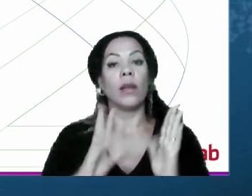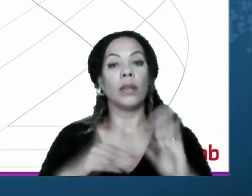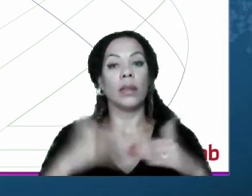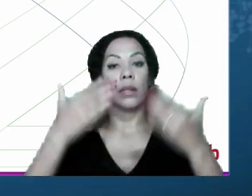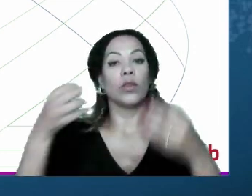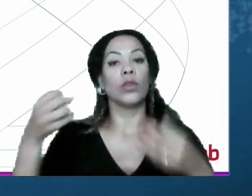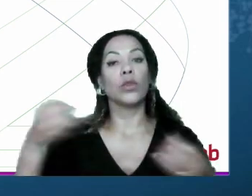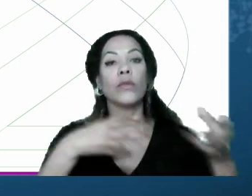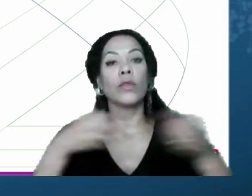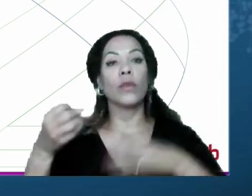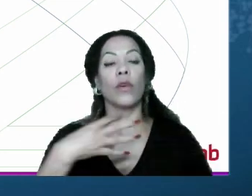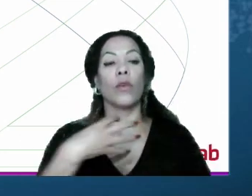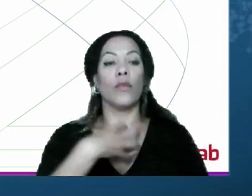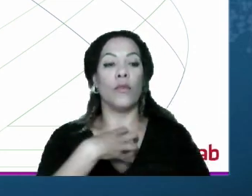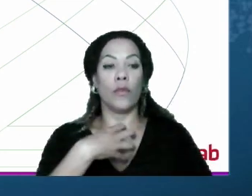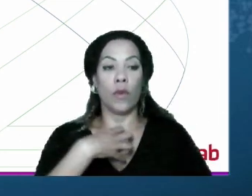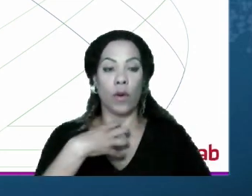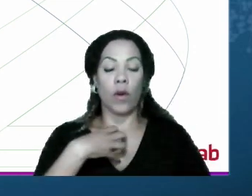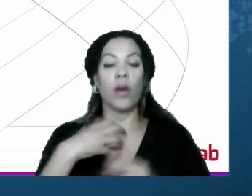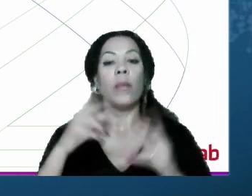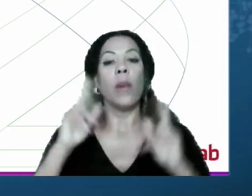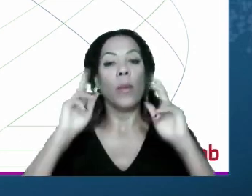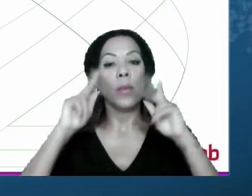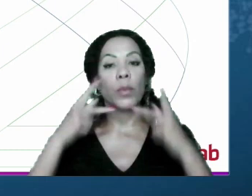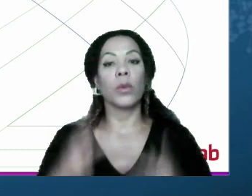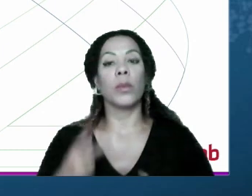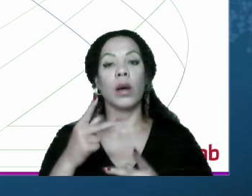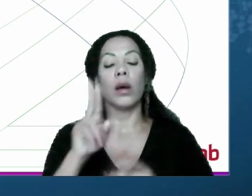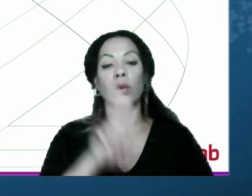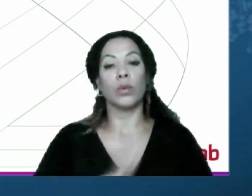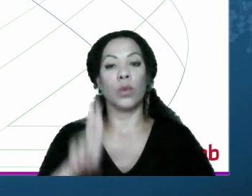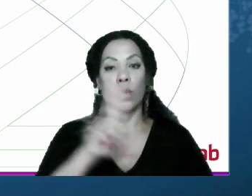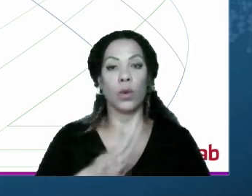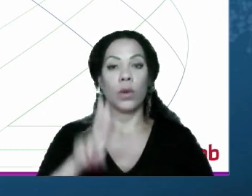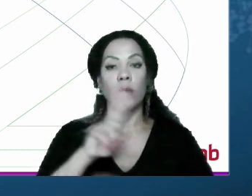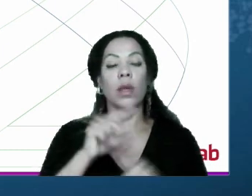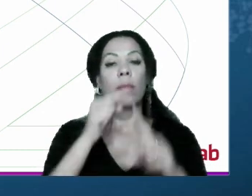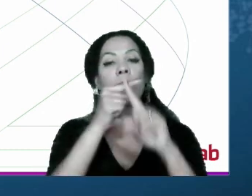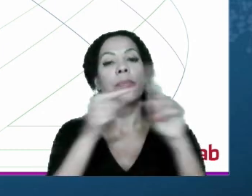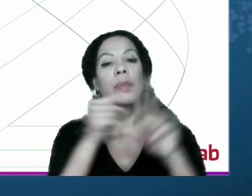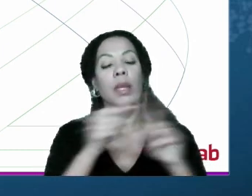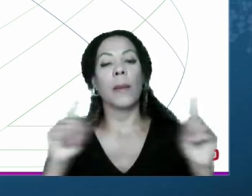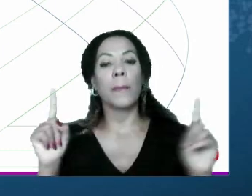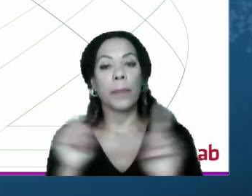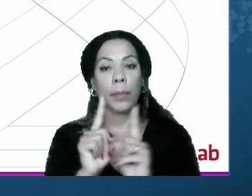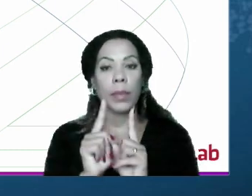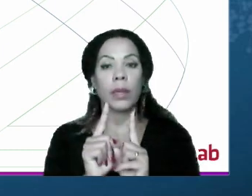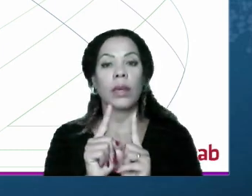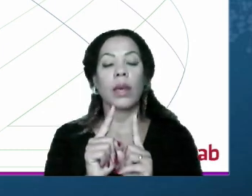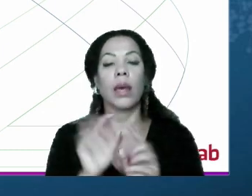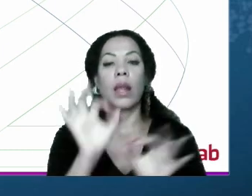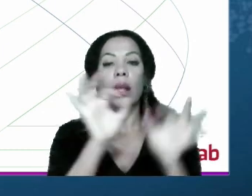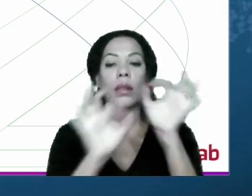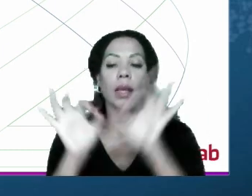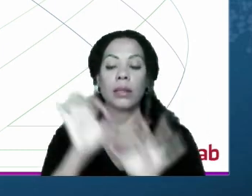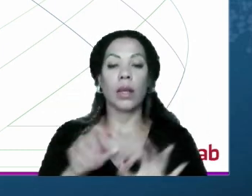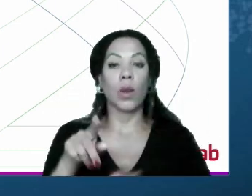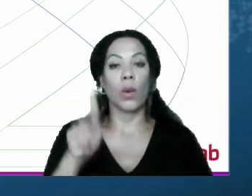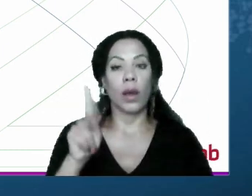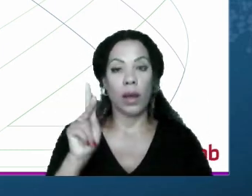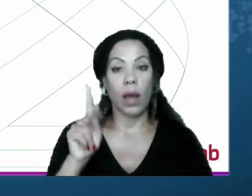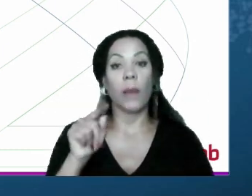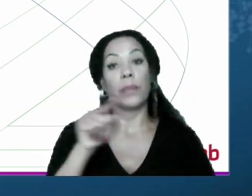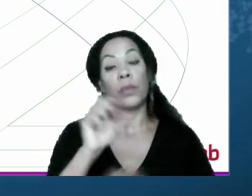novas formas para o humano usar uma fração pequena da célula CAR, e aí isso